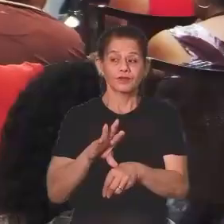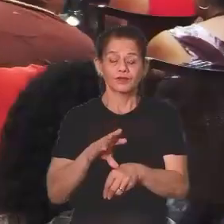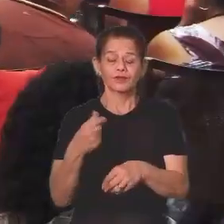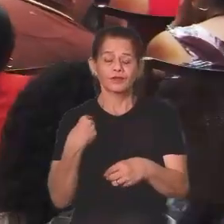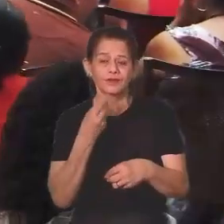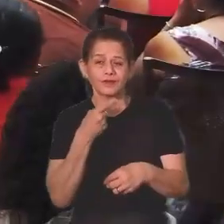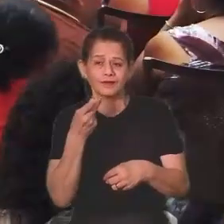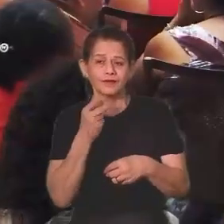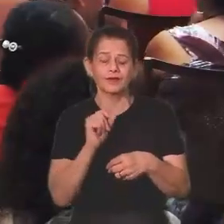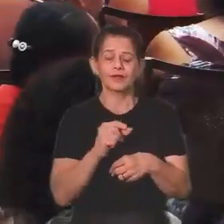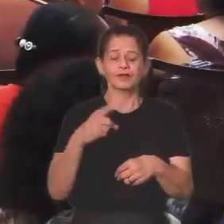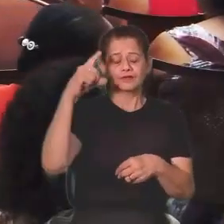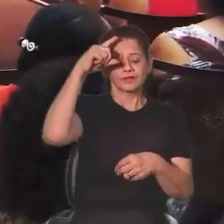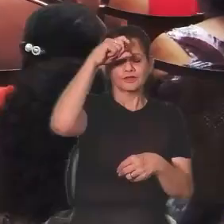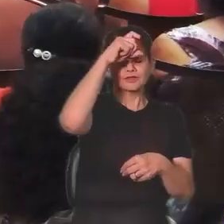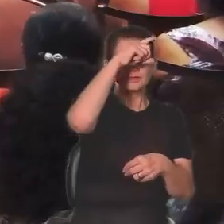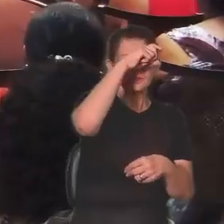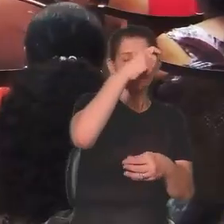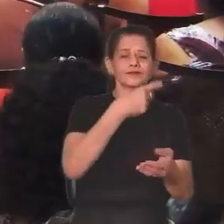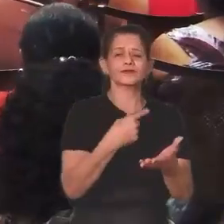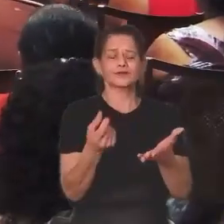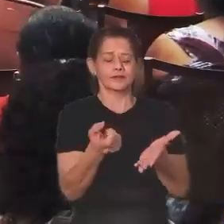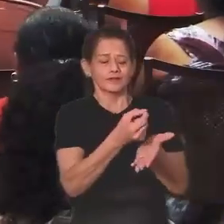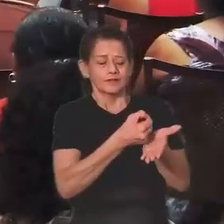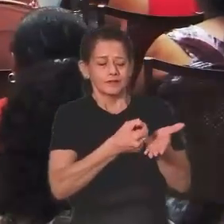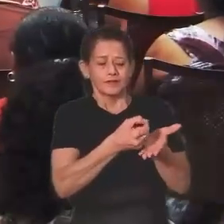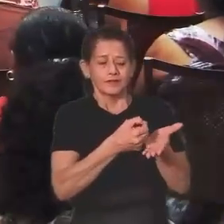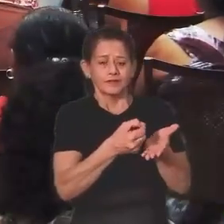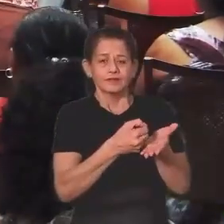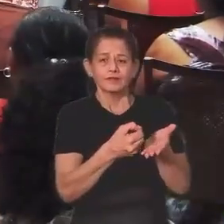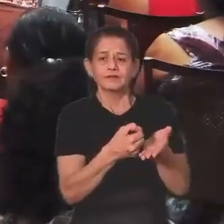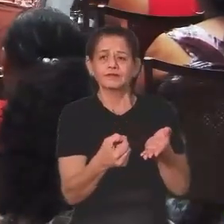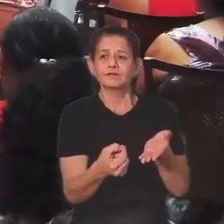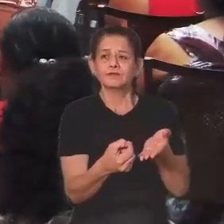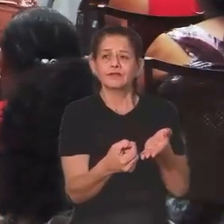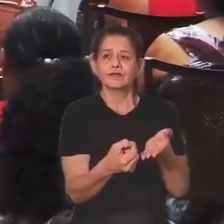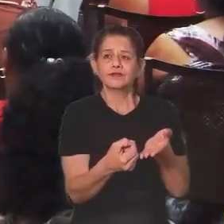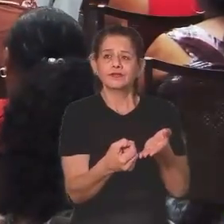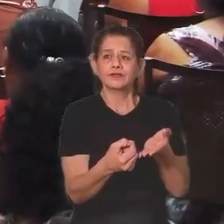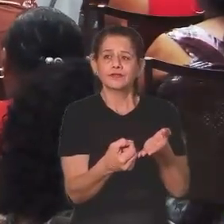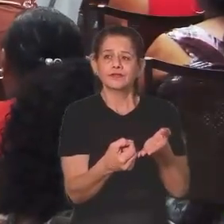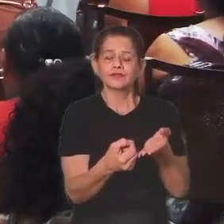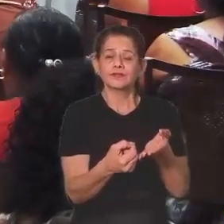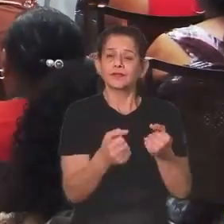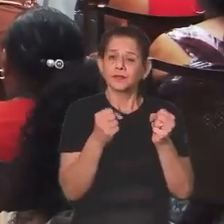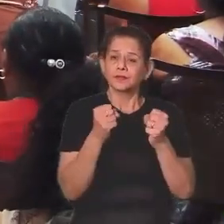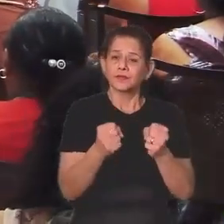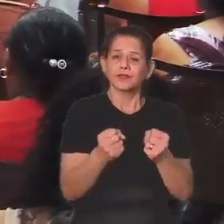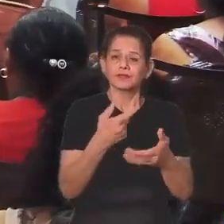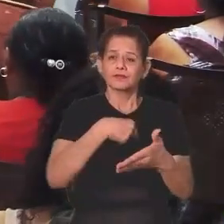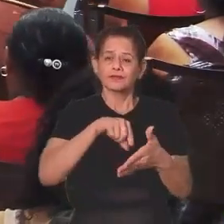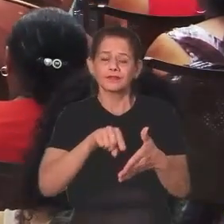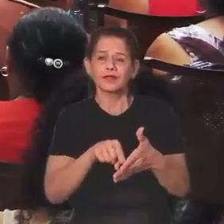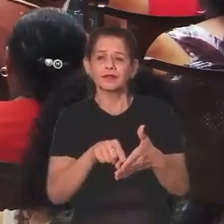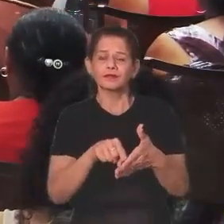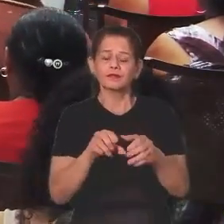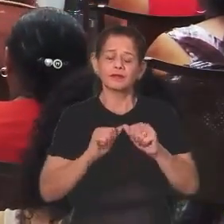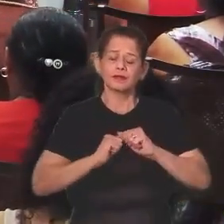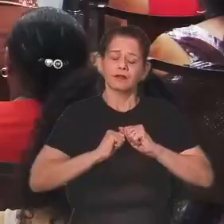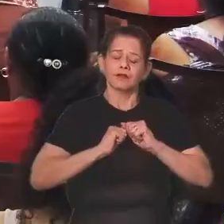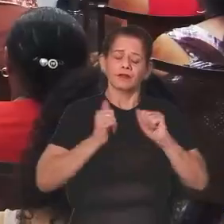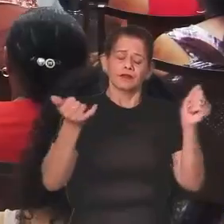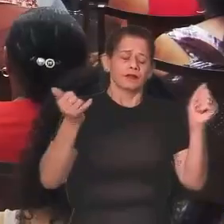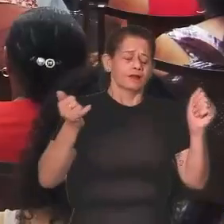falar da dificuldade da escrita, porque por muitas vezes a gente escreve para a gente, né, para